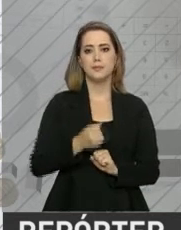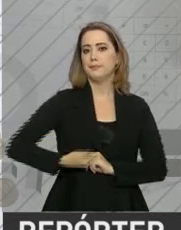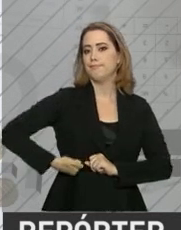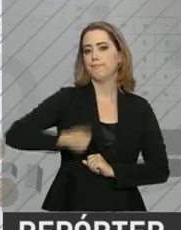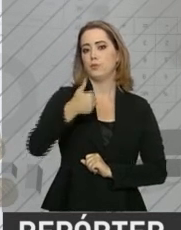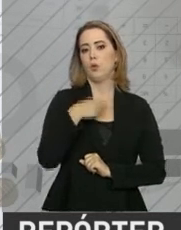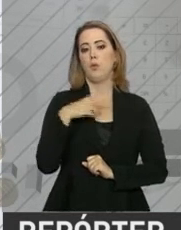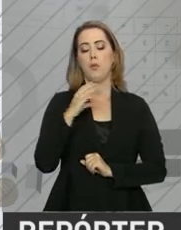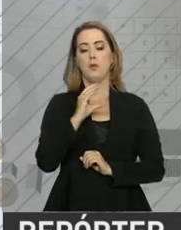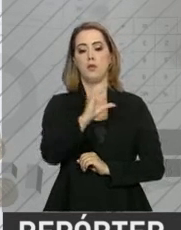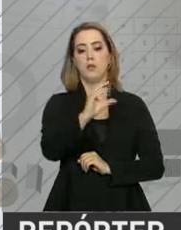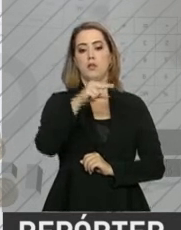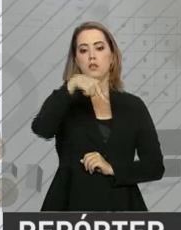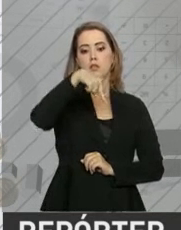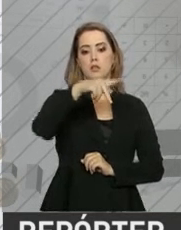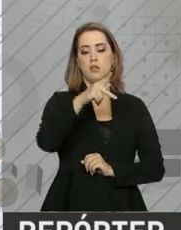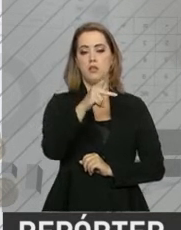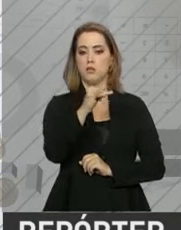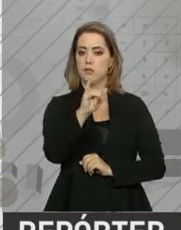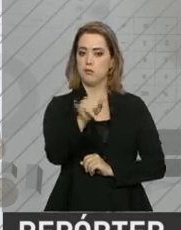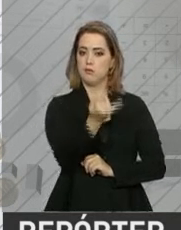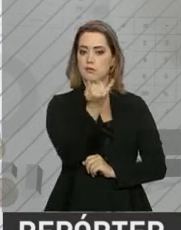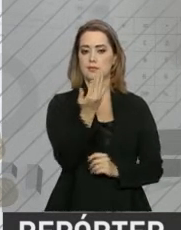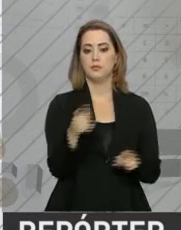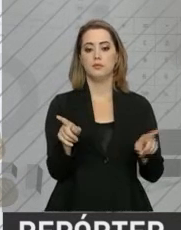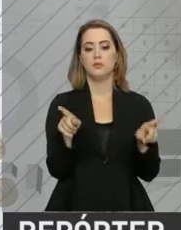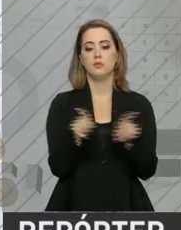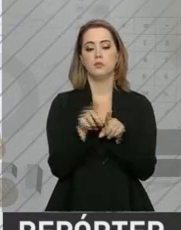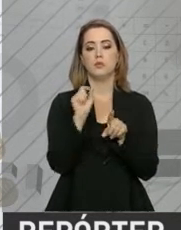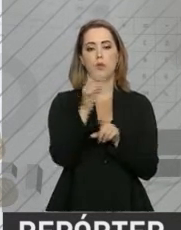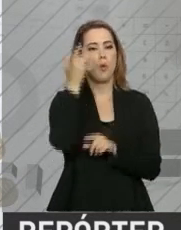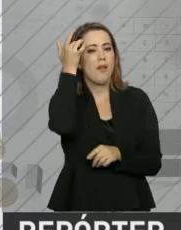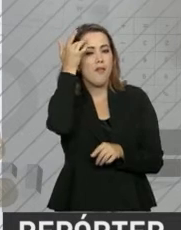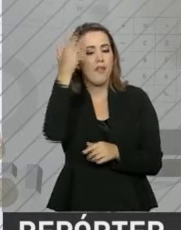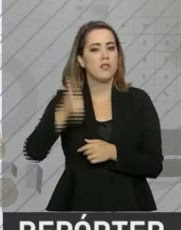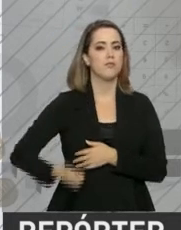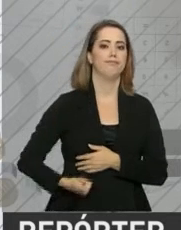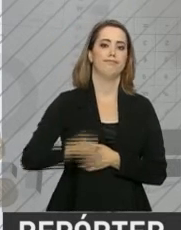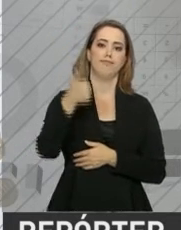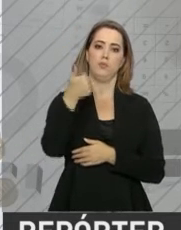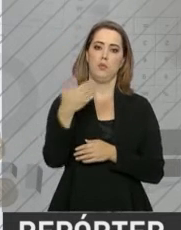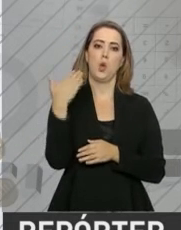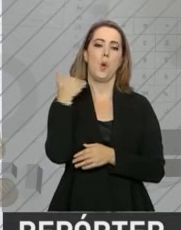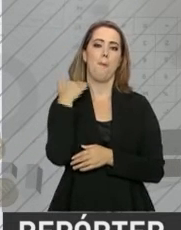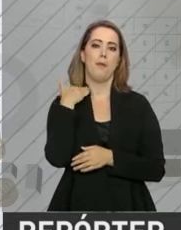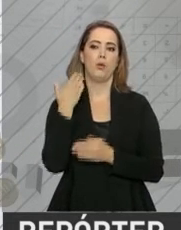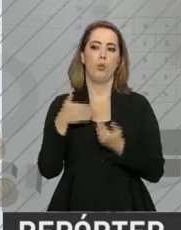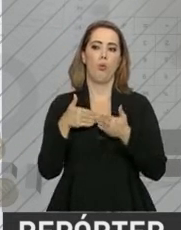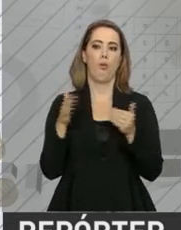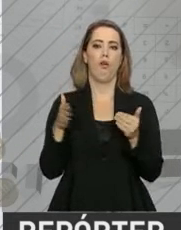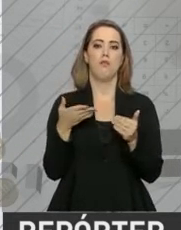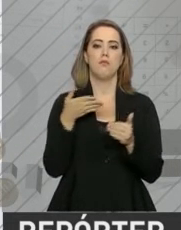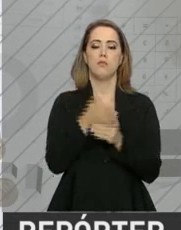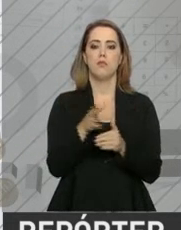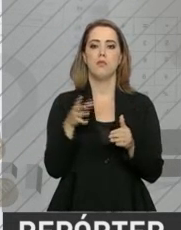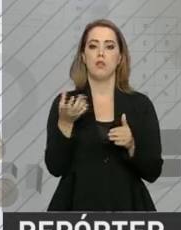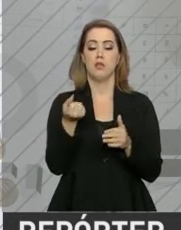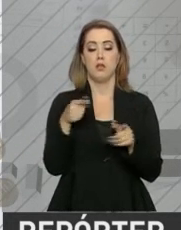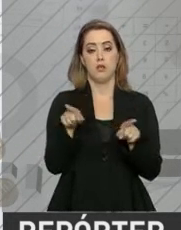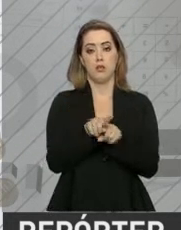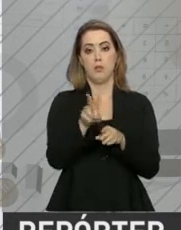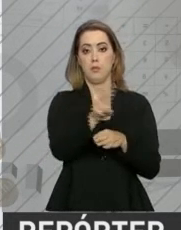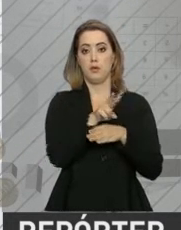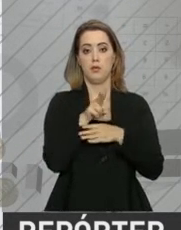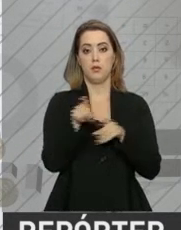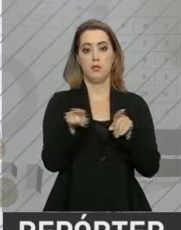no Cadastro Nacional de Pessoas Jurídicas, CNPJ, o que facilita a abertura de conta bancária, o pedido de empréstimos e a